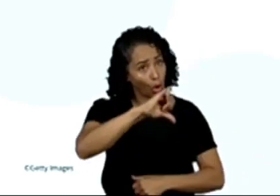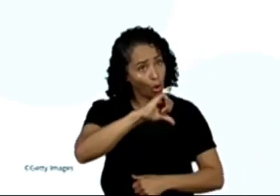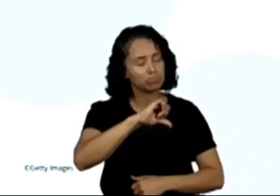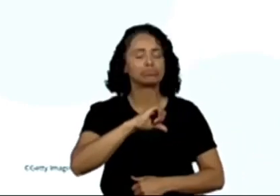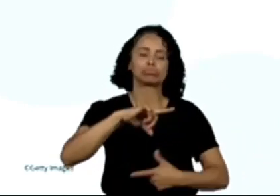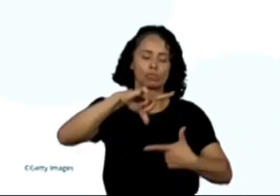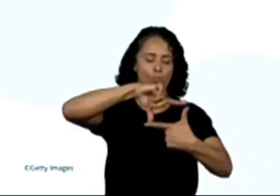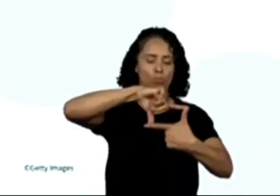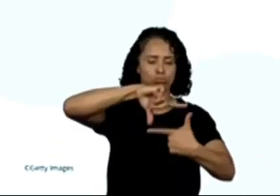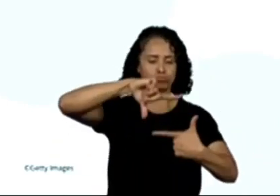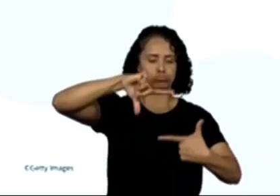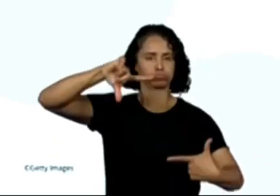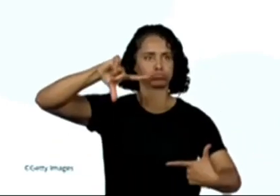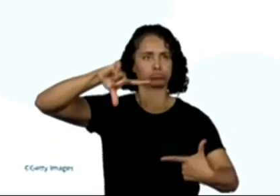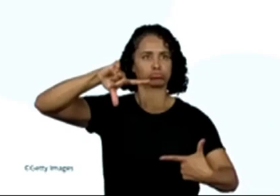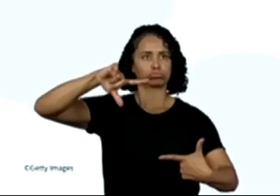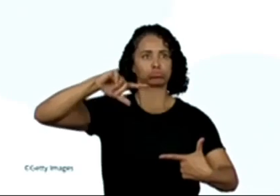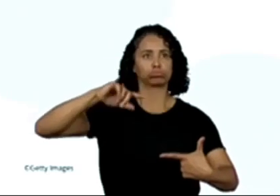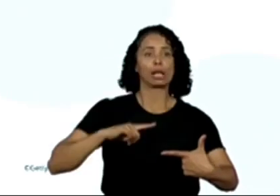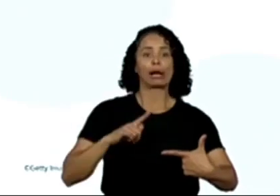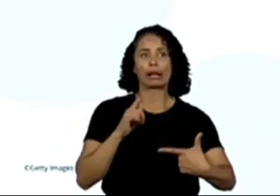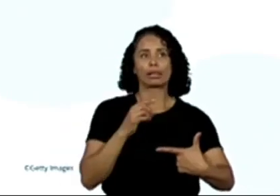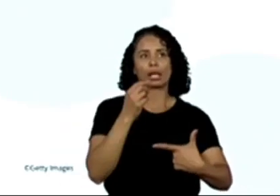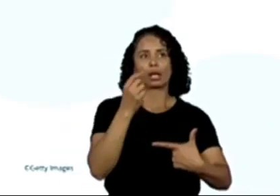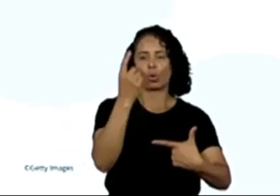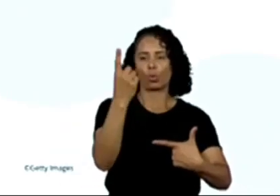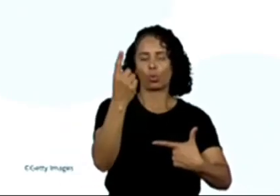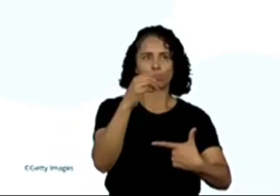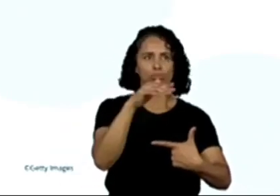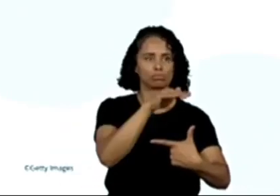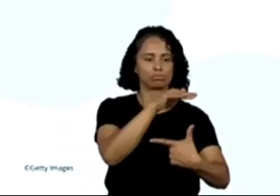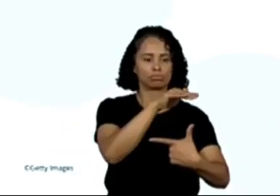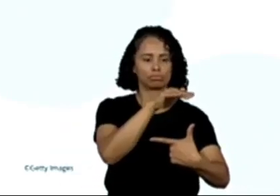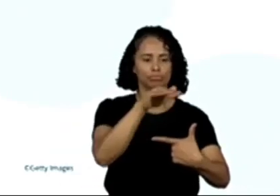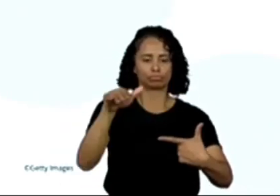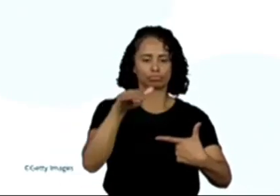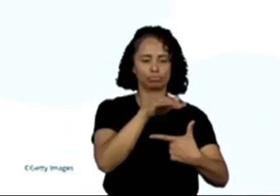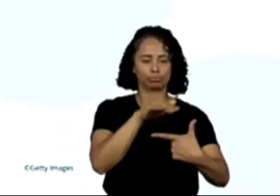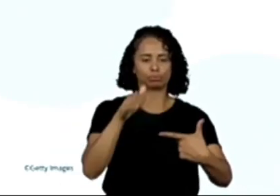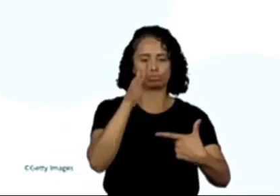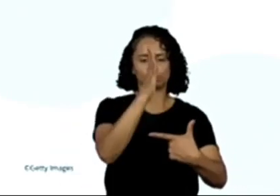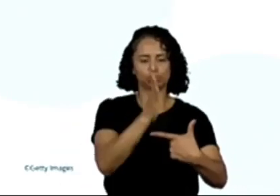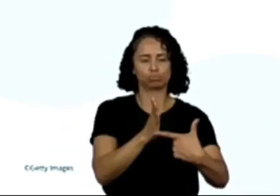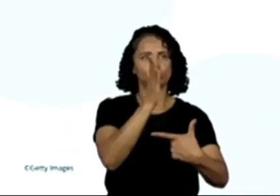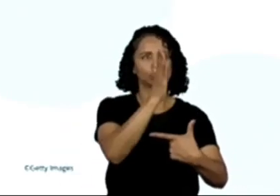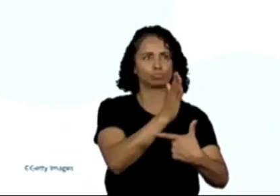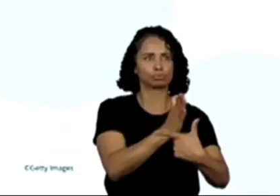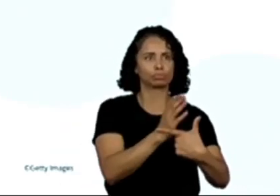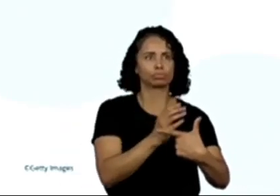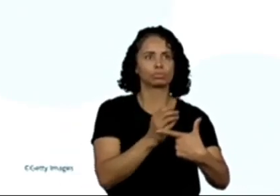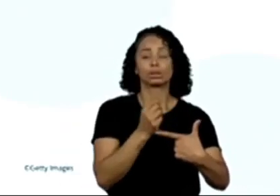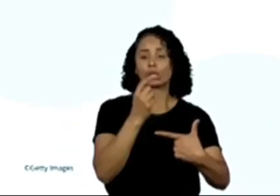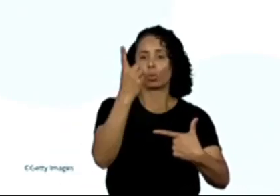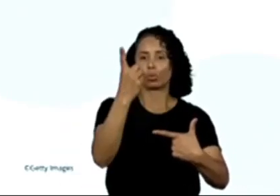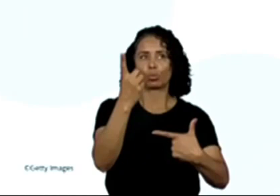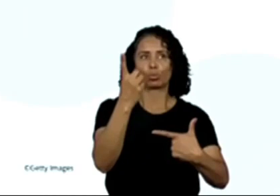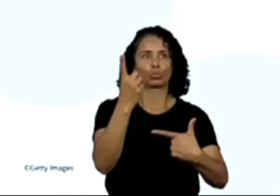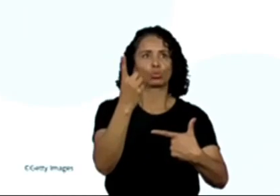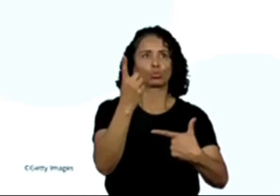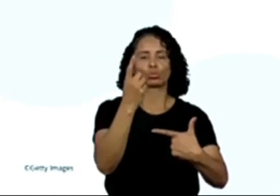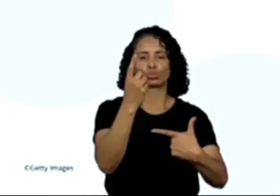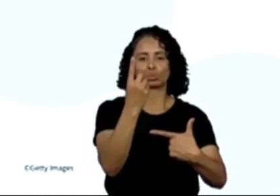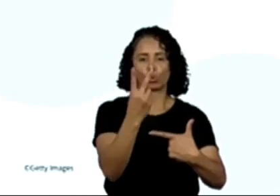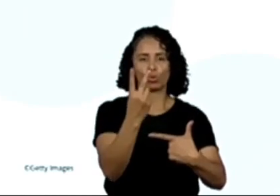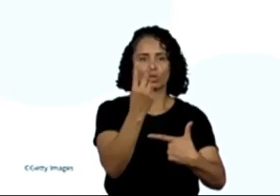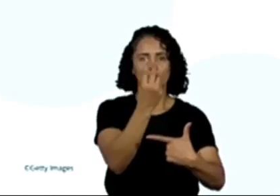ó. 2, 3, 4, 5, 6, 7, 8, 9 pedaços. Ah, então essa pizza